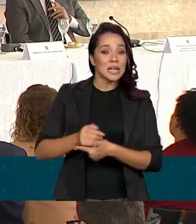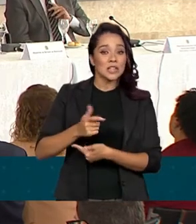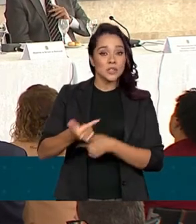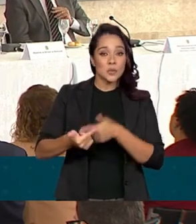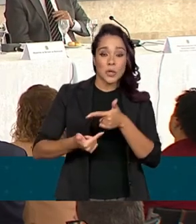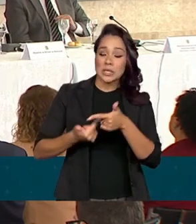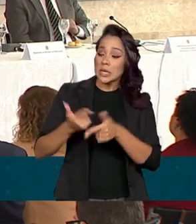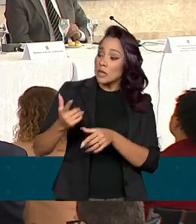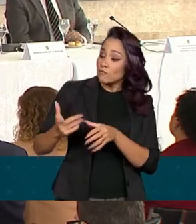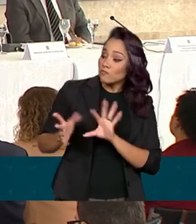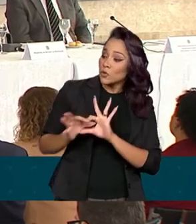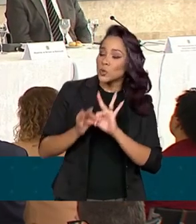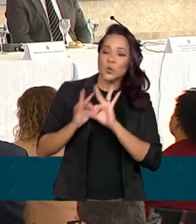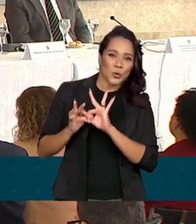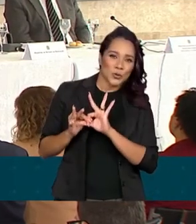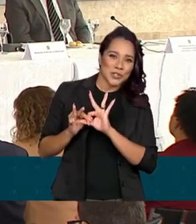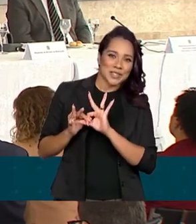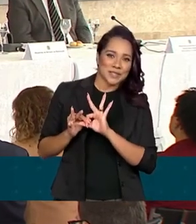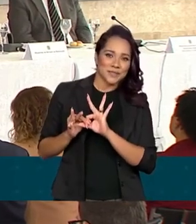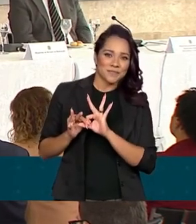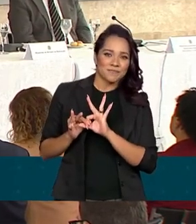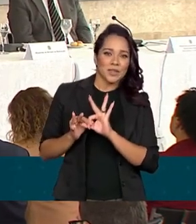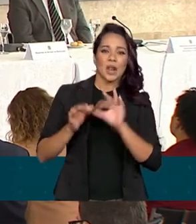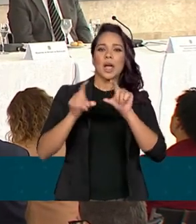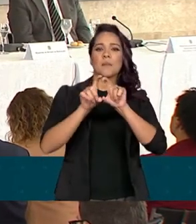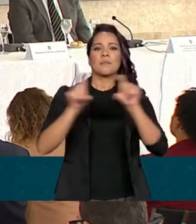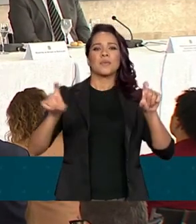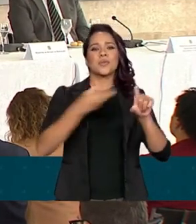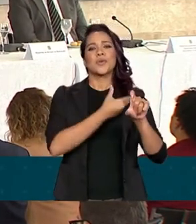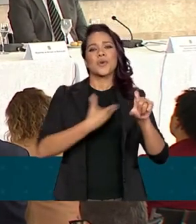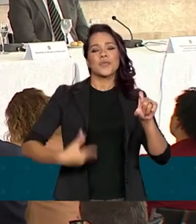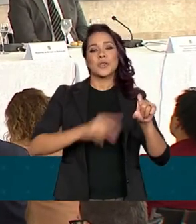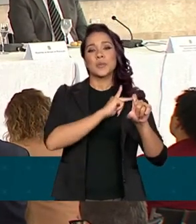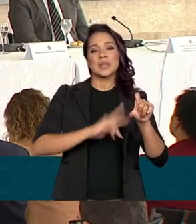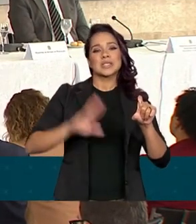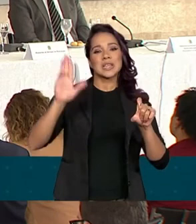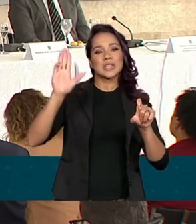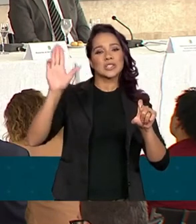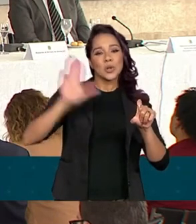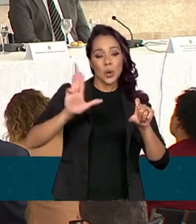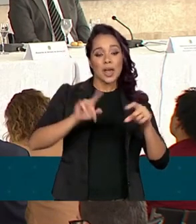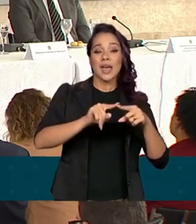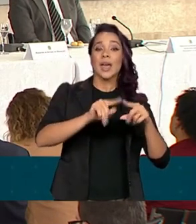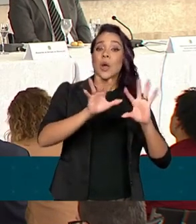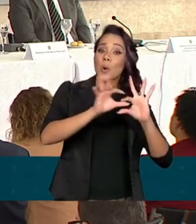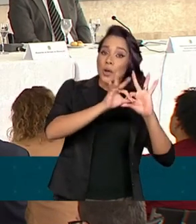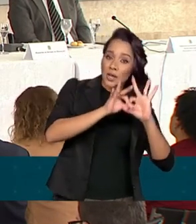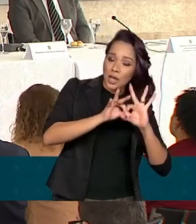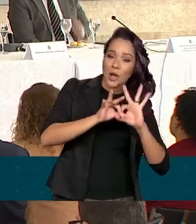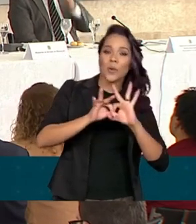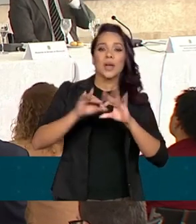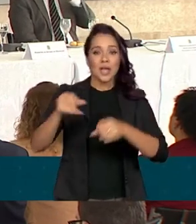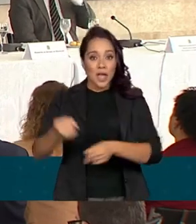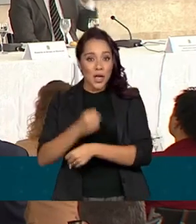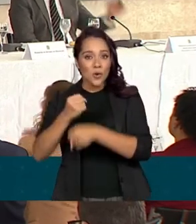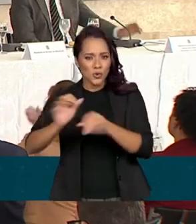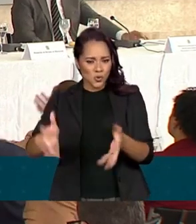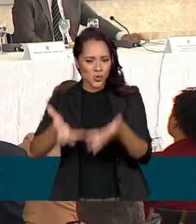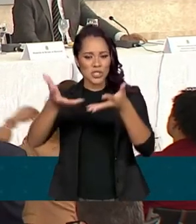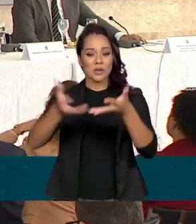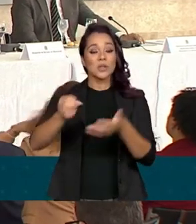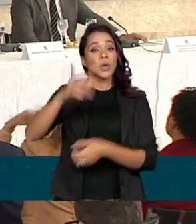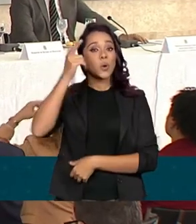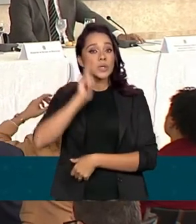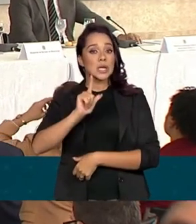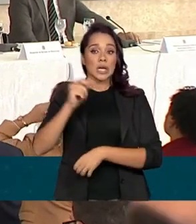mãos dadas. O slogan do governo do presidente Lula é união e reconstrução. E nós só conseguimos reconstruir o